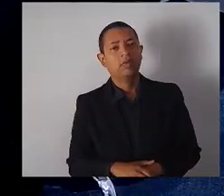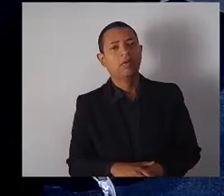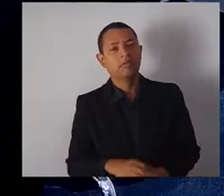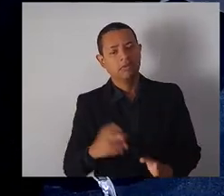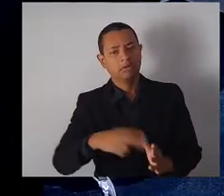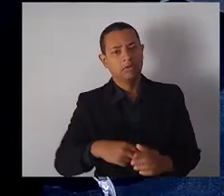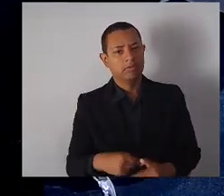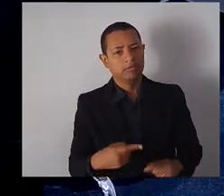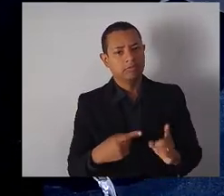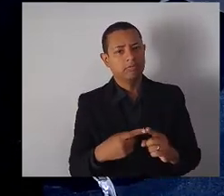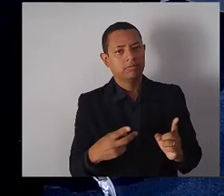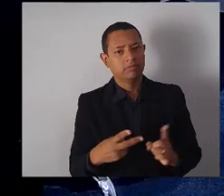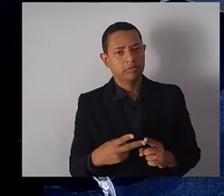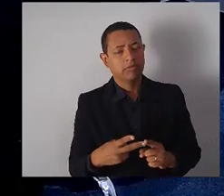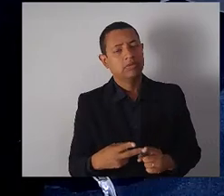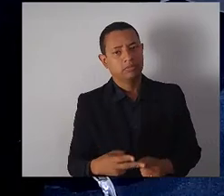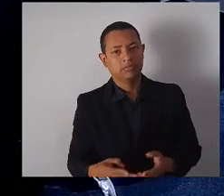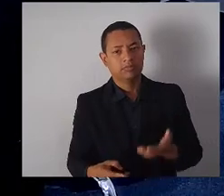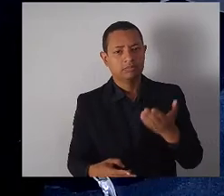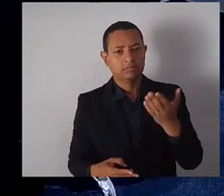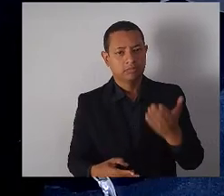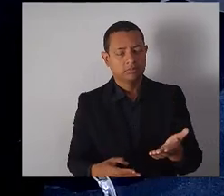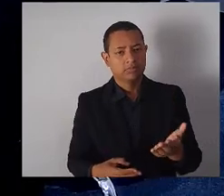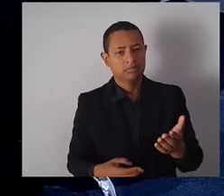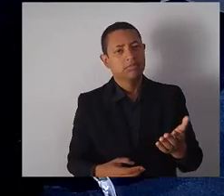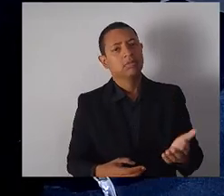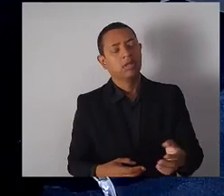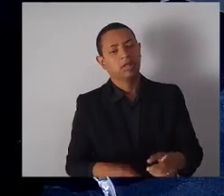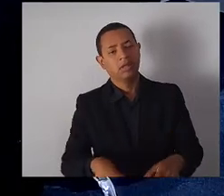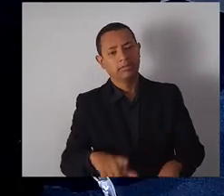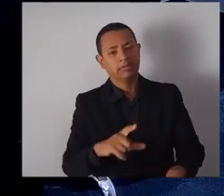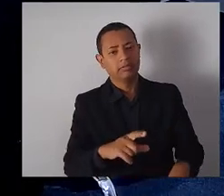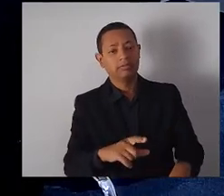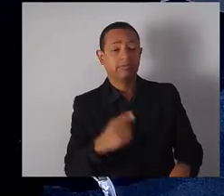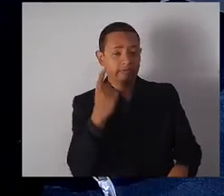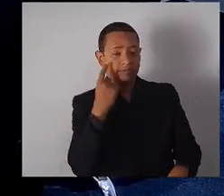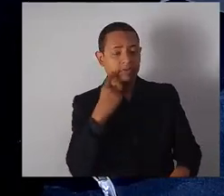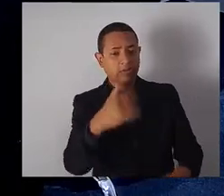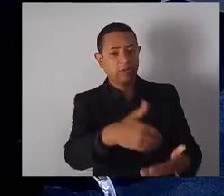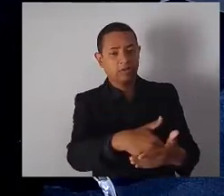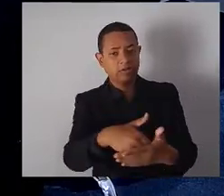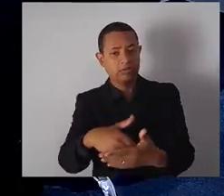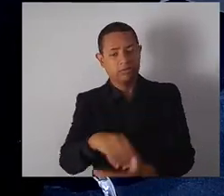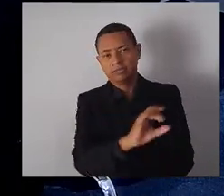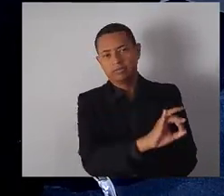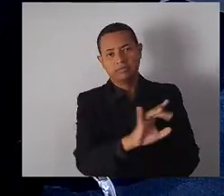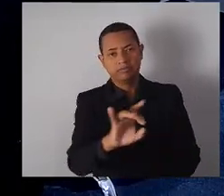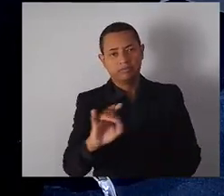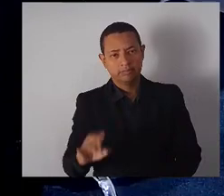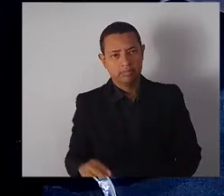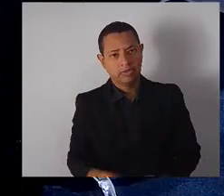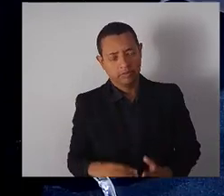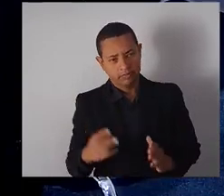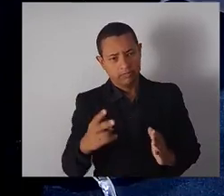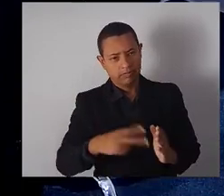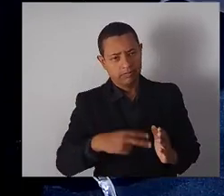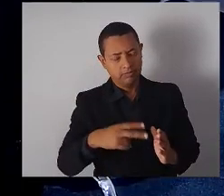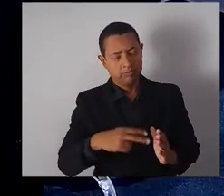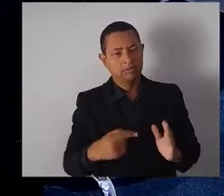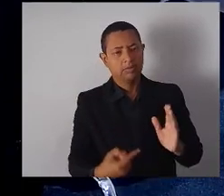Vossa Excelência possa colher os votos em conjunto, caso assim seja possível. E aí eu vou ler as preliminares pelo projeto de